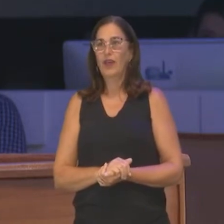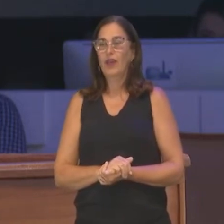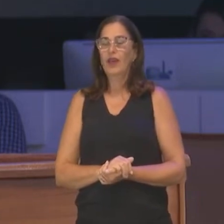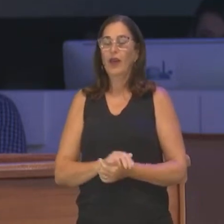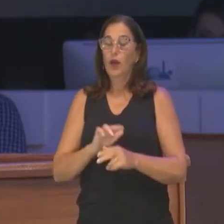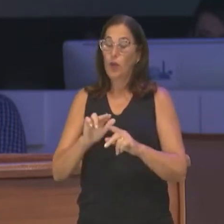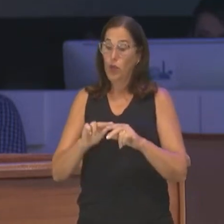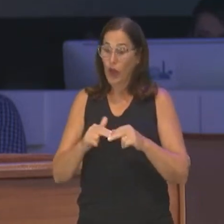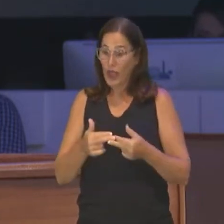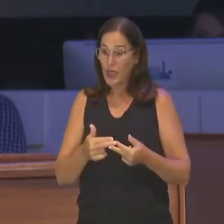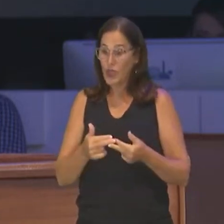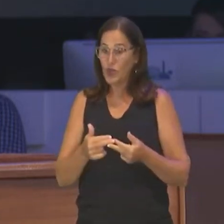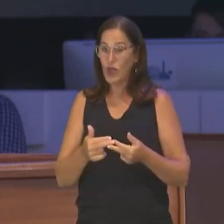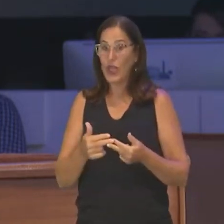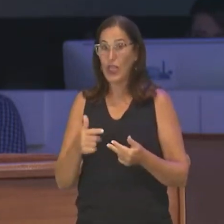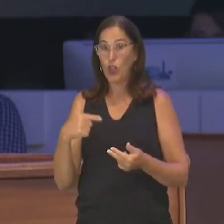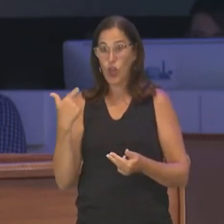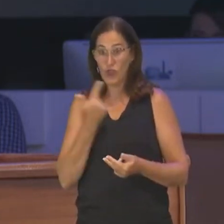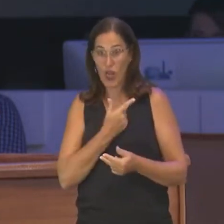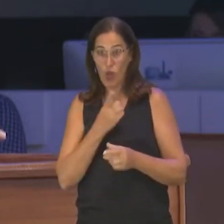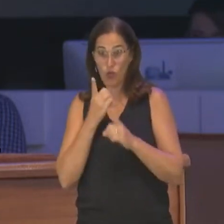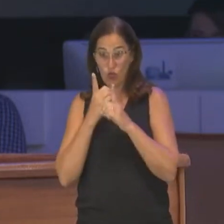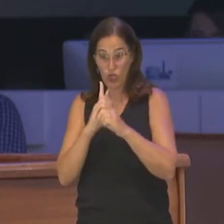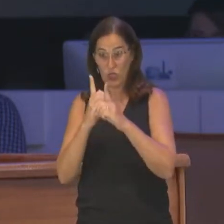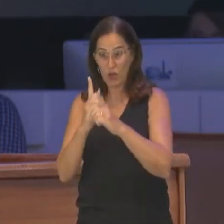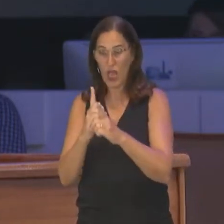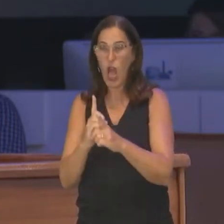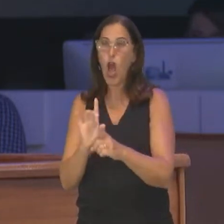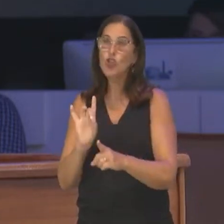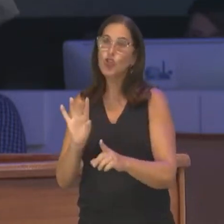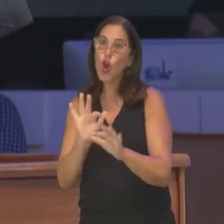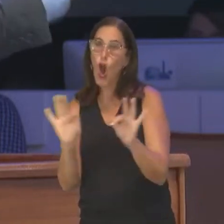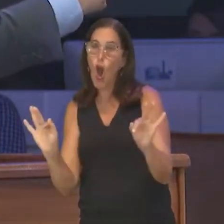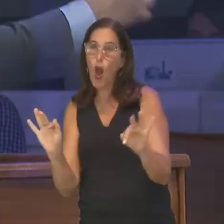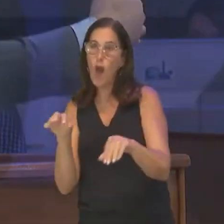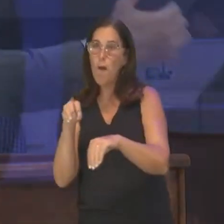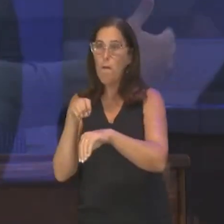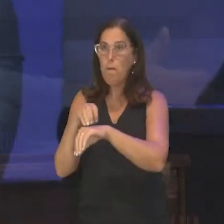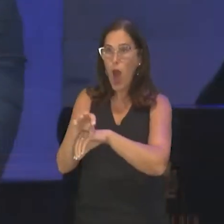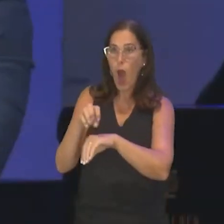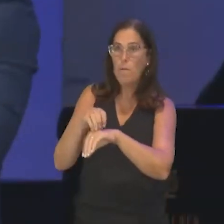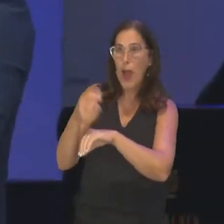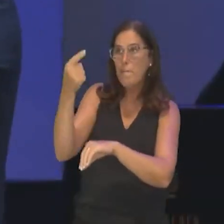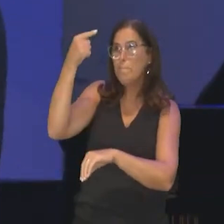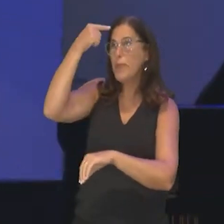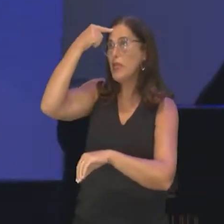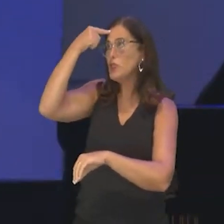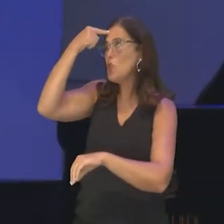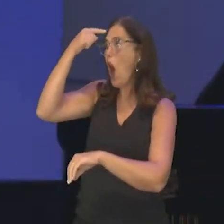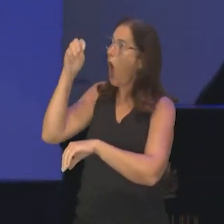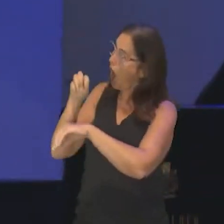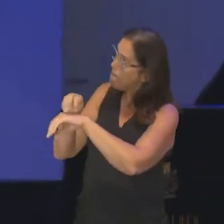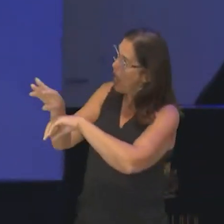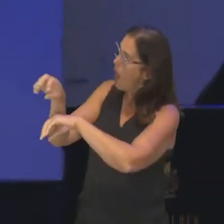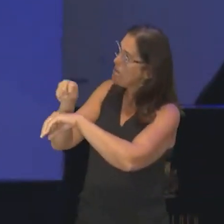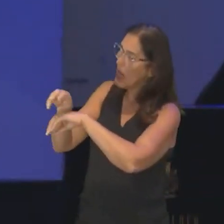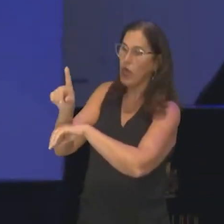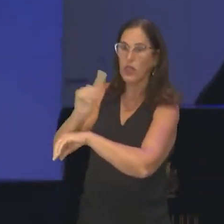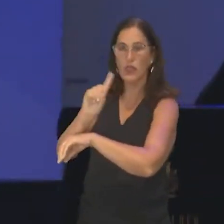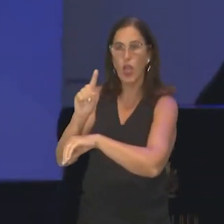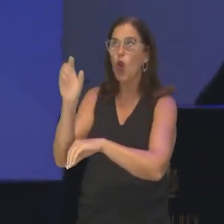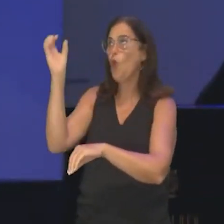Portanto, quando nós falamos sobre discipulado, não é simplesmente uma transmissão de pensamento, não é uma transmissão